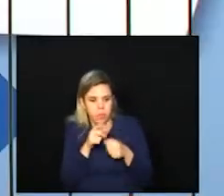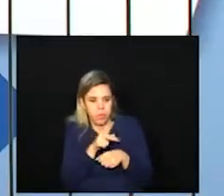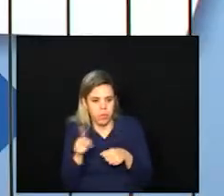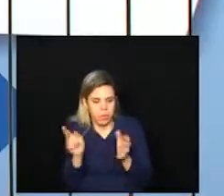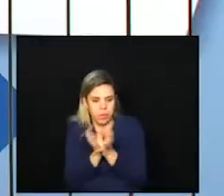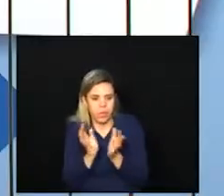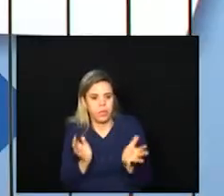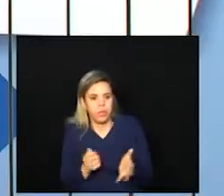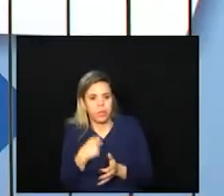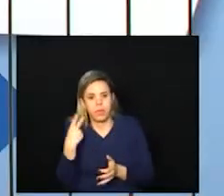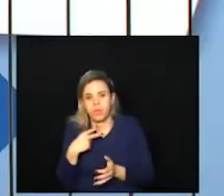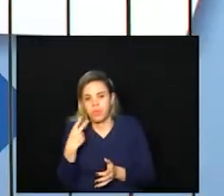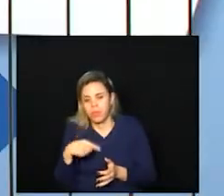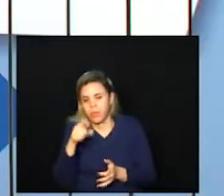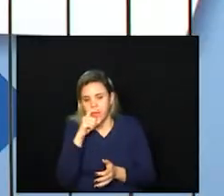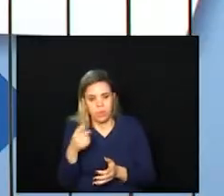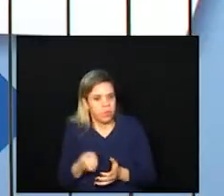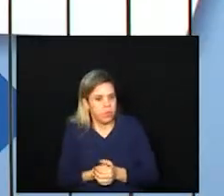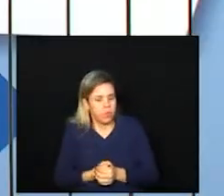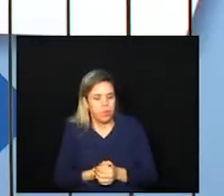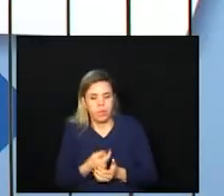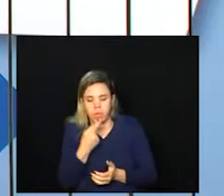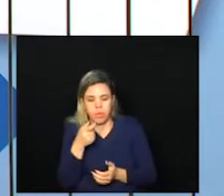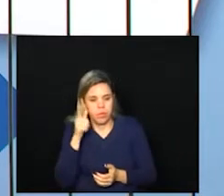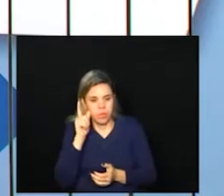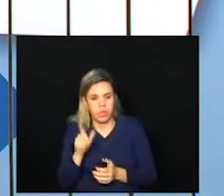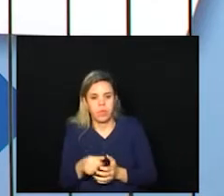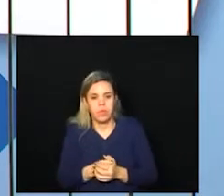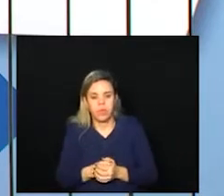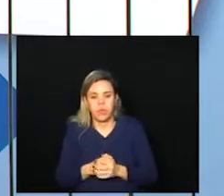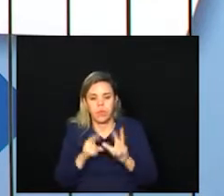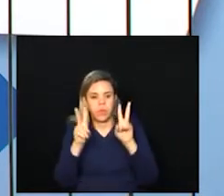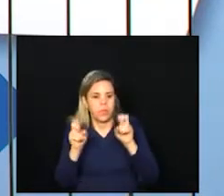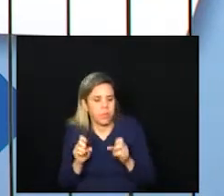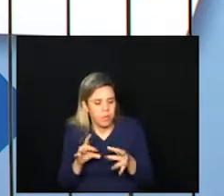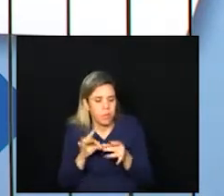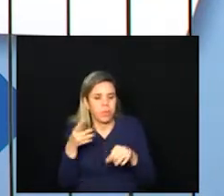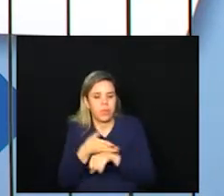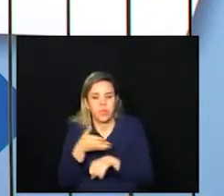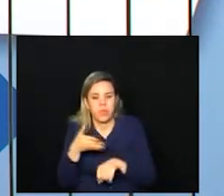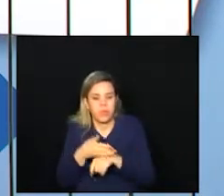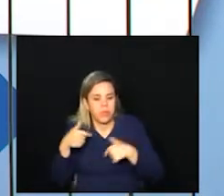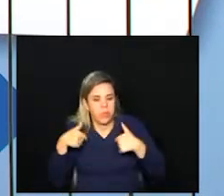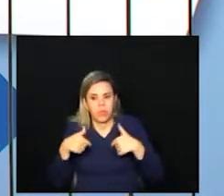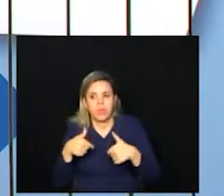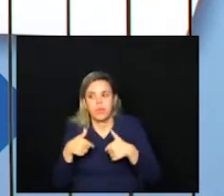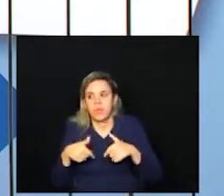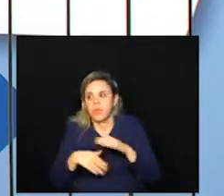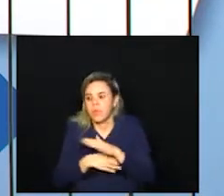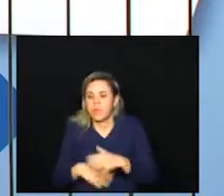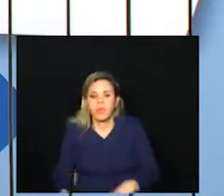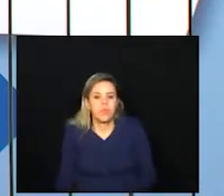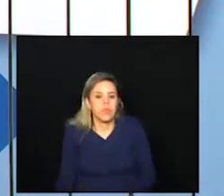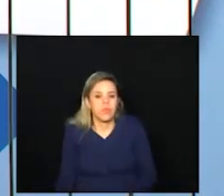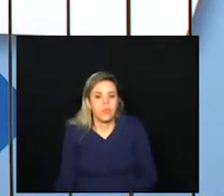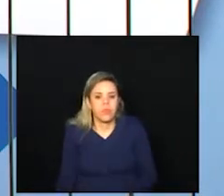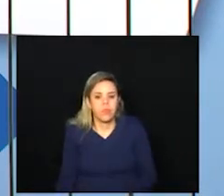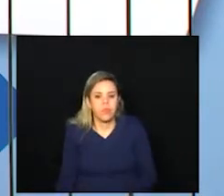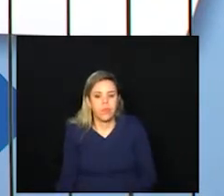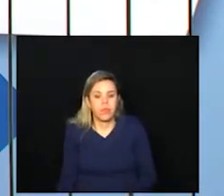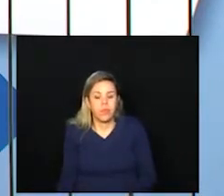presidente da Câmara, o vereador Zé Carlos, falou ontem sobre essa participação ativa do Legislativo nesta